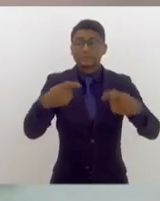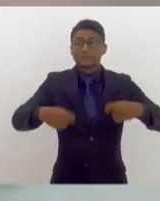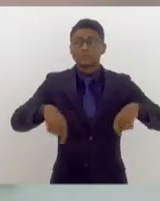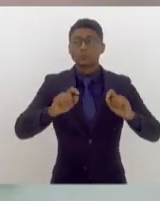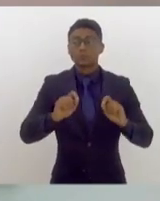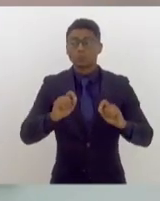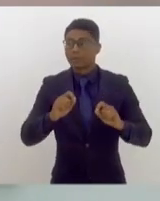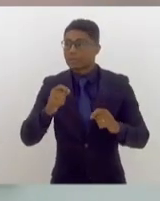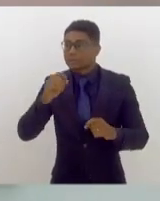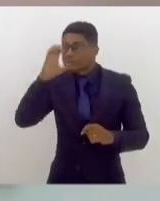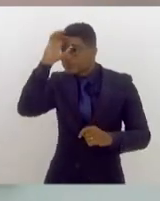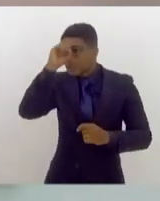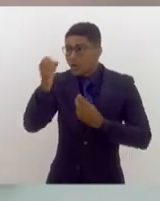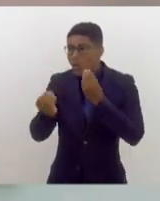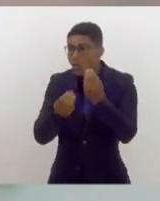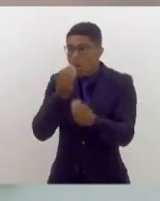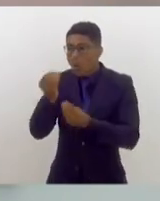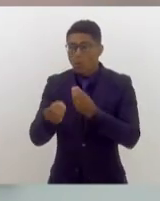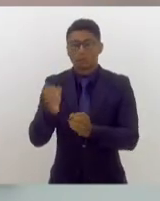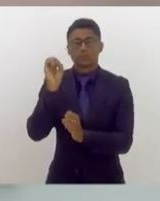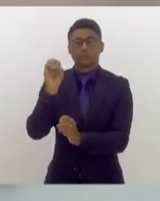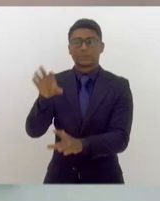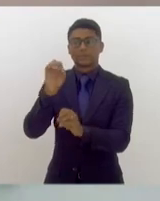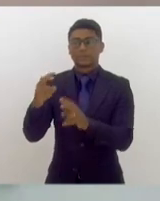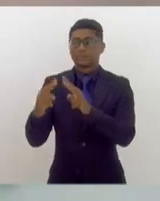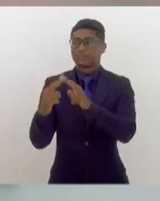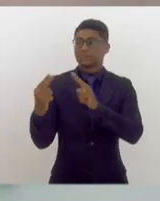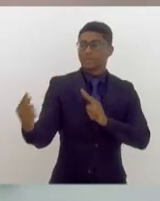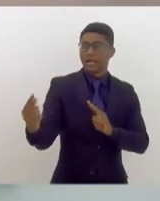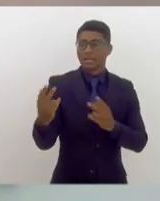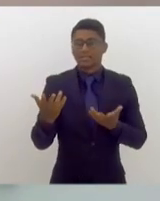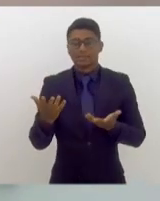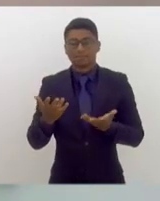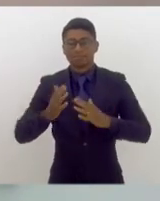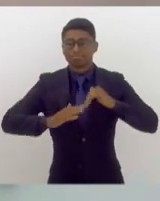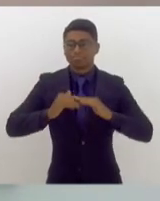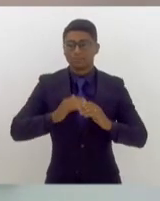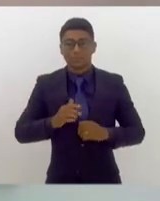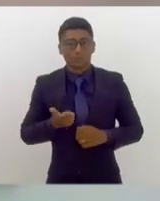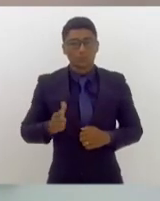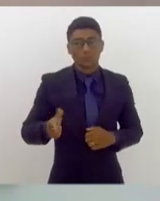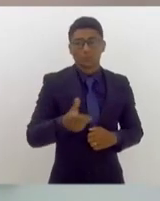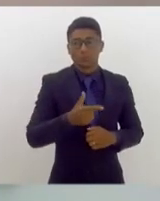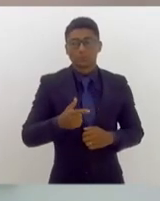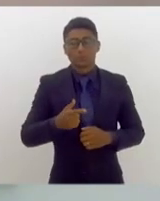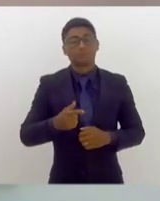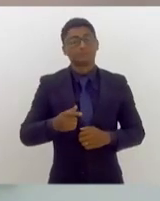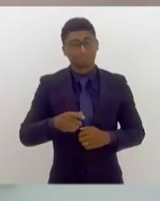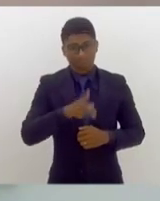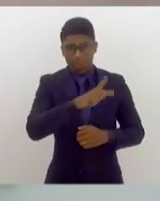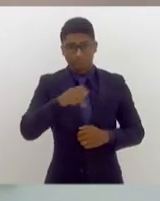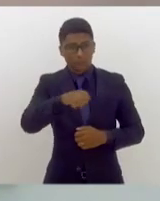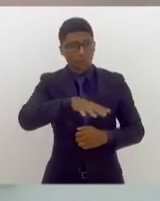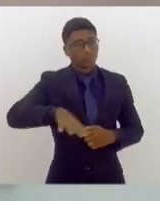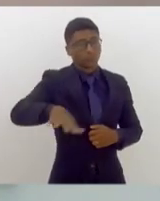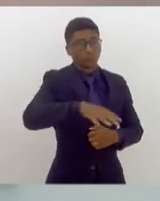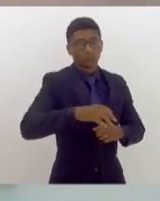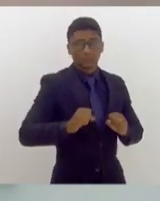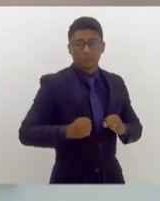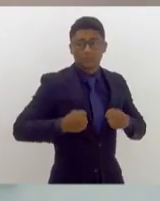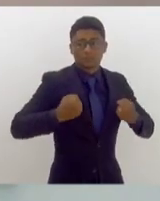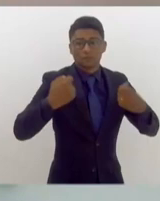qualquer tipo de aperfeiçoamento para o exercício dessa nova função. Mas o traço da desigualdade social